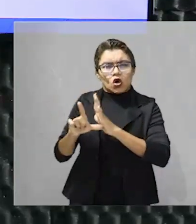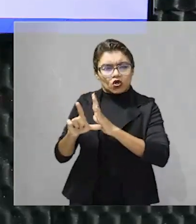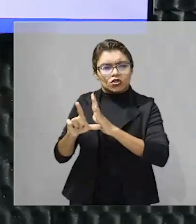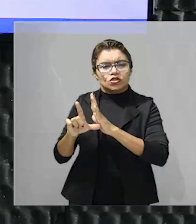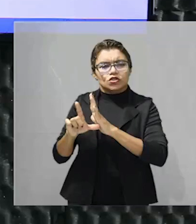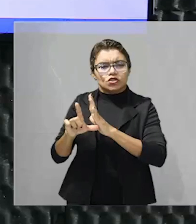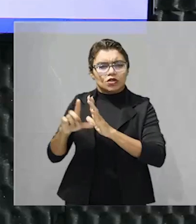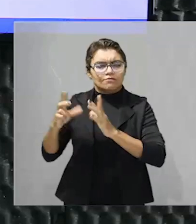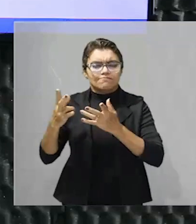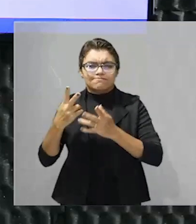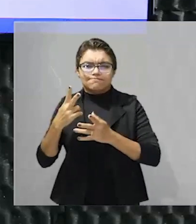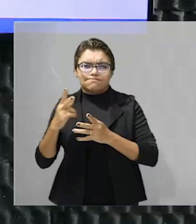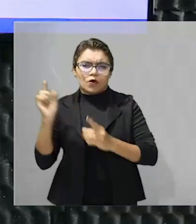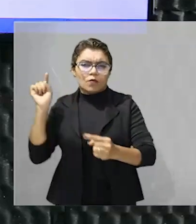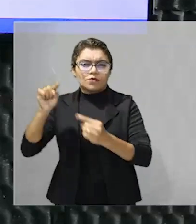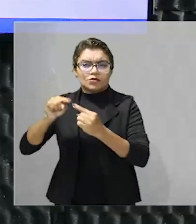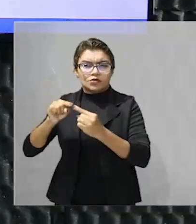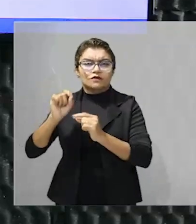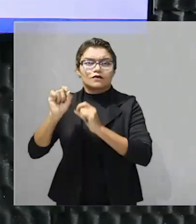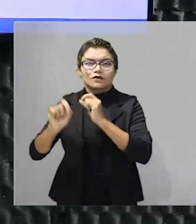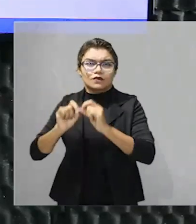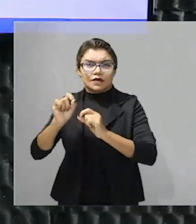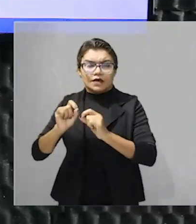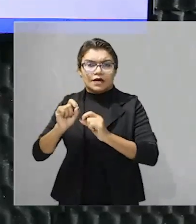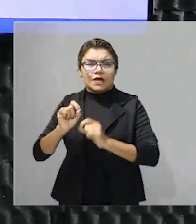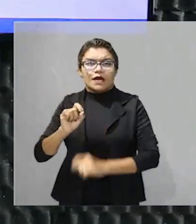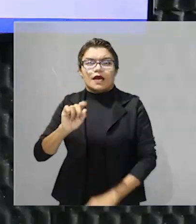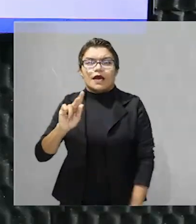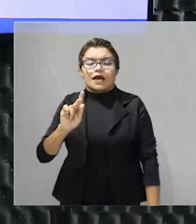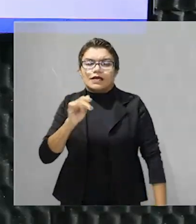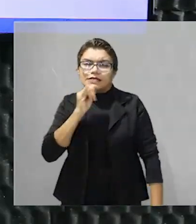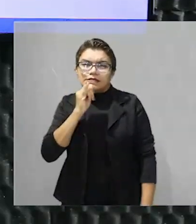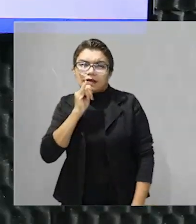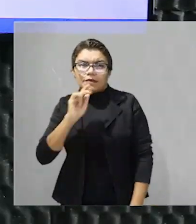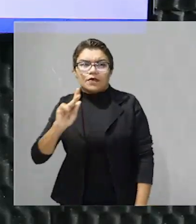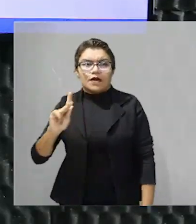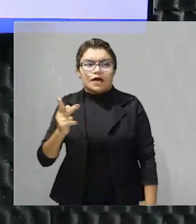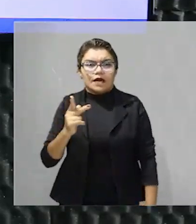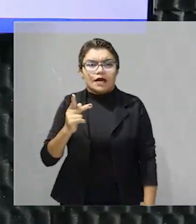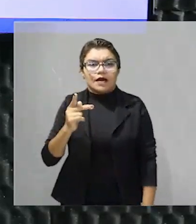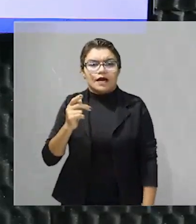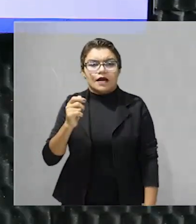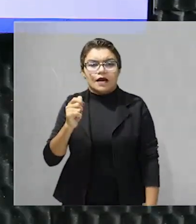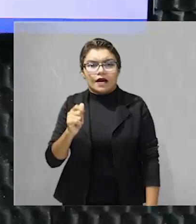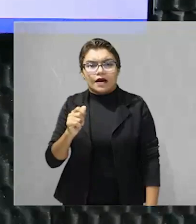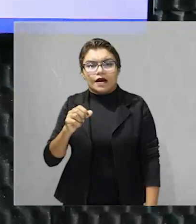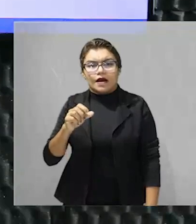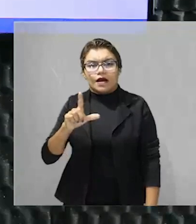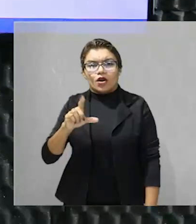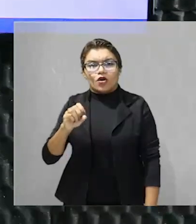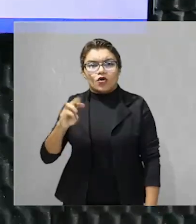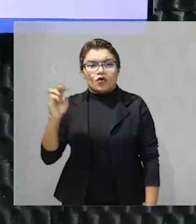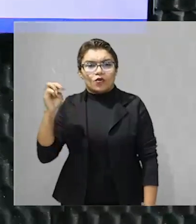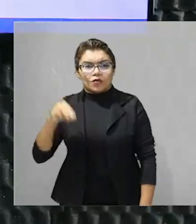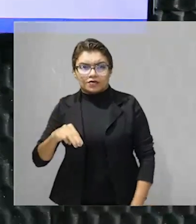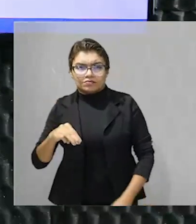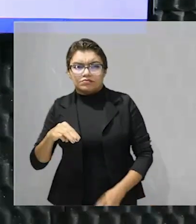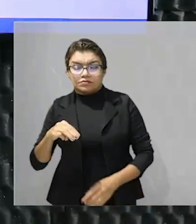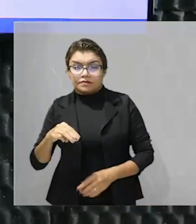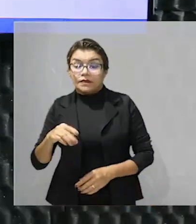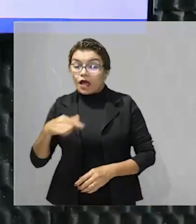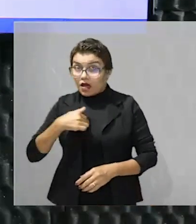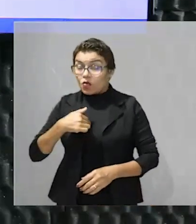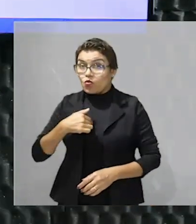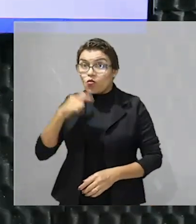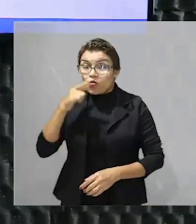para a questão de Halloween. Tá? Então, ele diz, I got a job, eu consegui um emprego, um trabalho